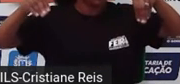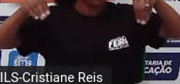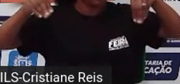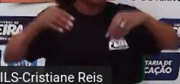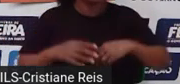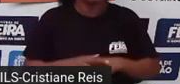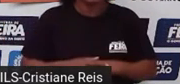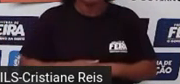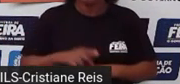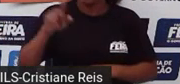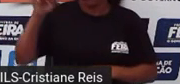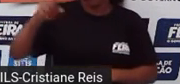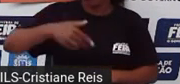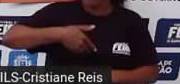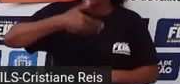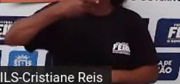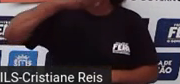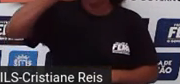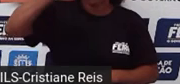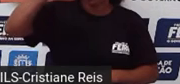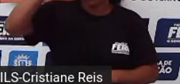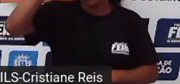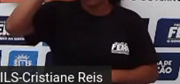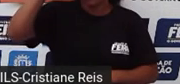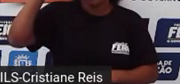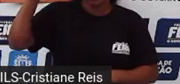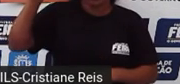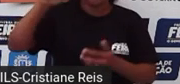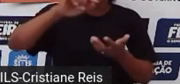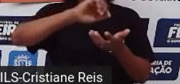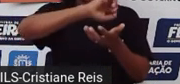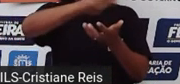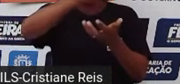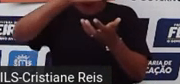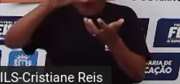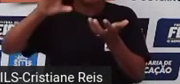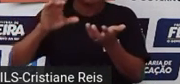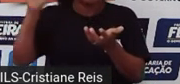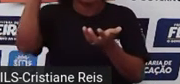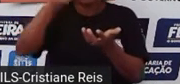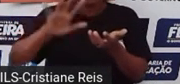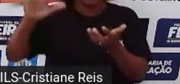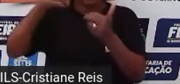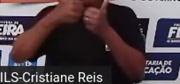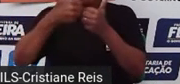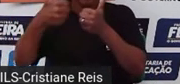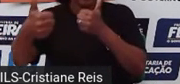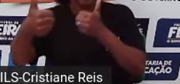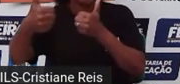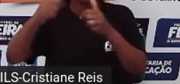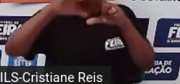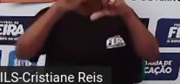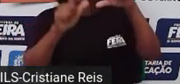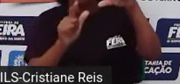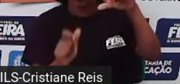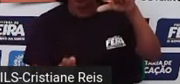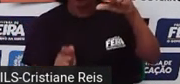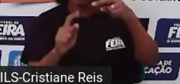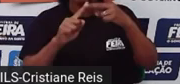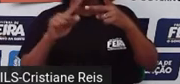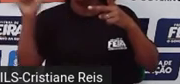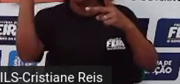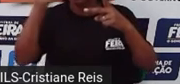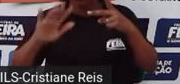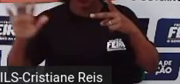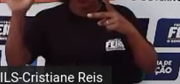Oriente Médio é o nome dado a uma parte do continente Asiático situada na África Ásia Europa né então percebam que é